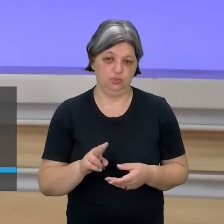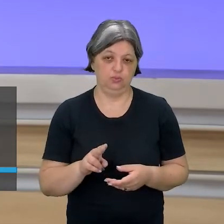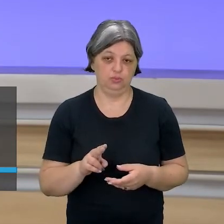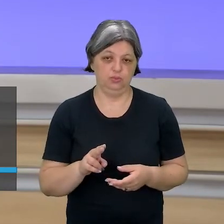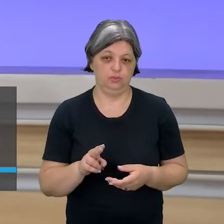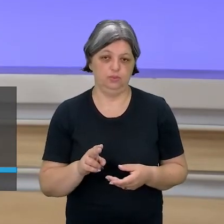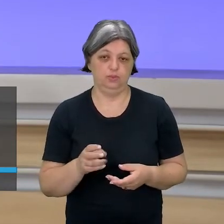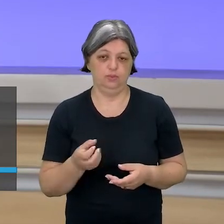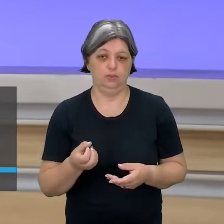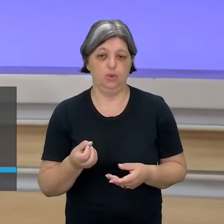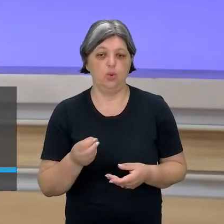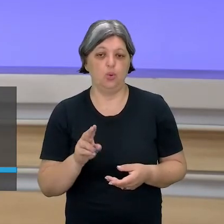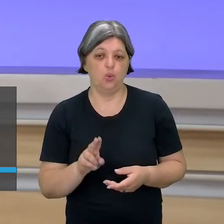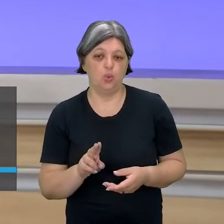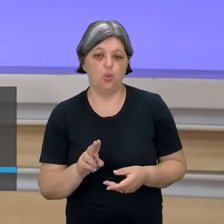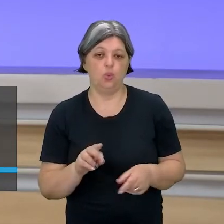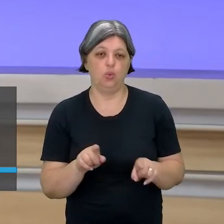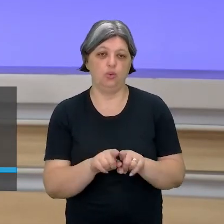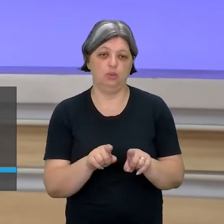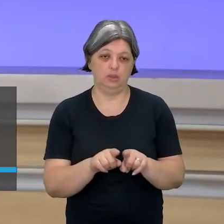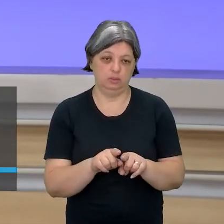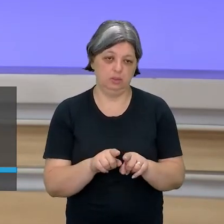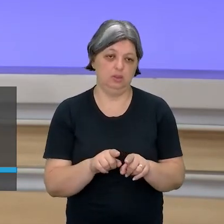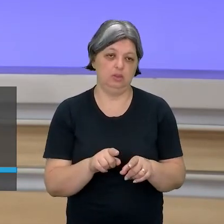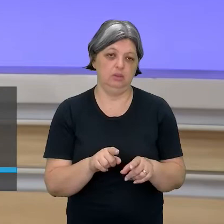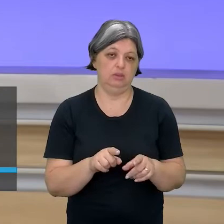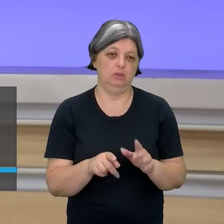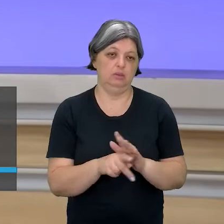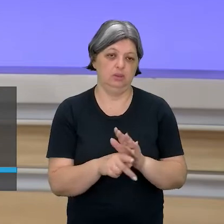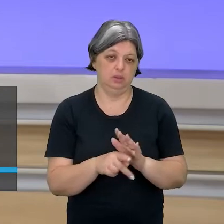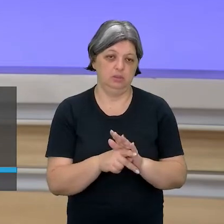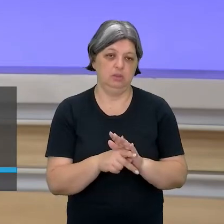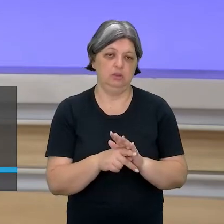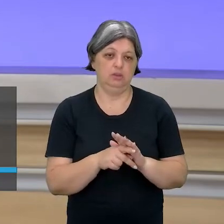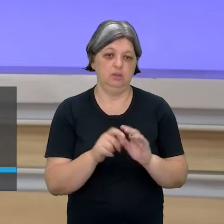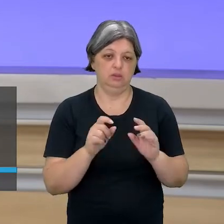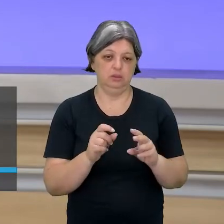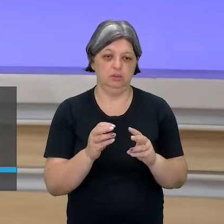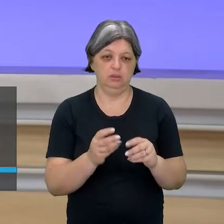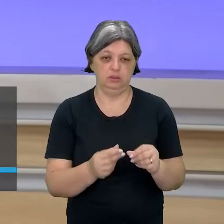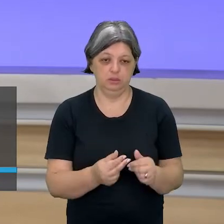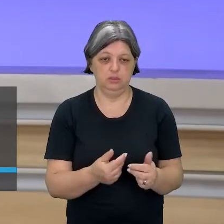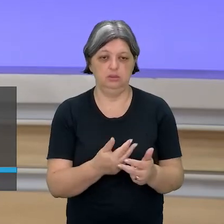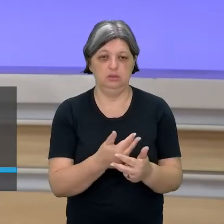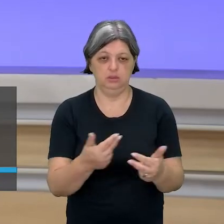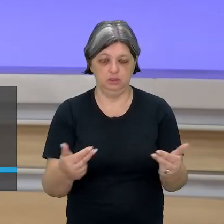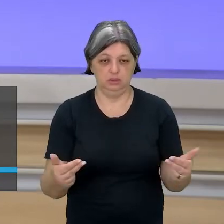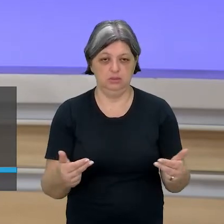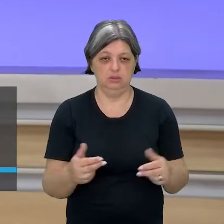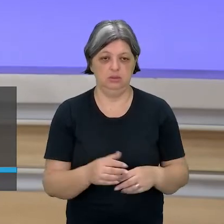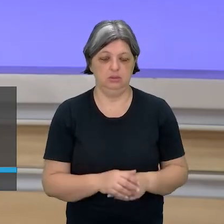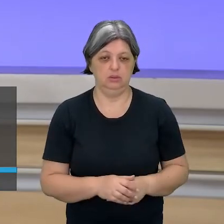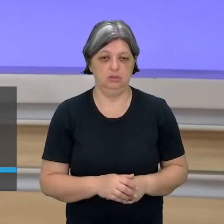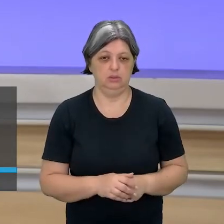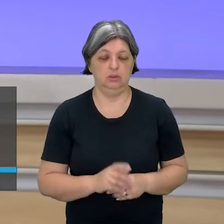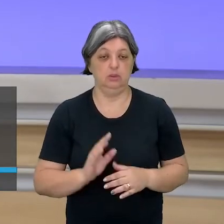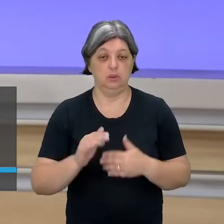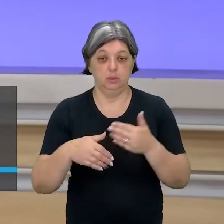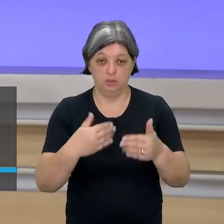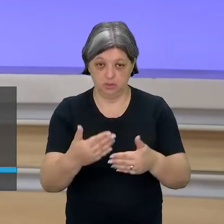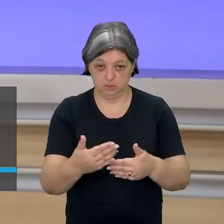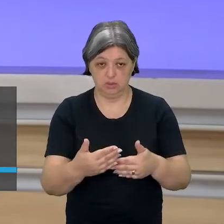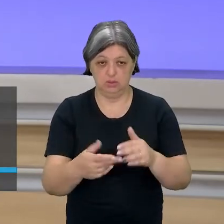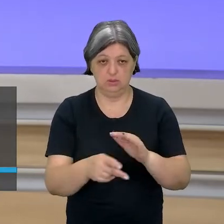utilizados ou de serem ainda frequentados, né, pela ação antrópica, enfim. Então, com esse processo